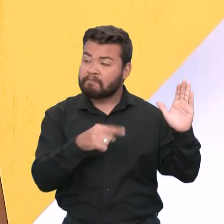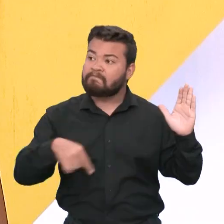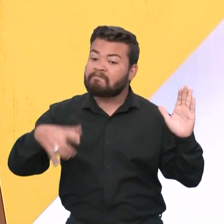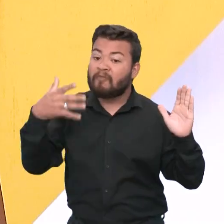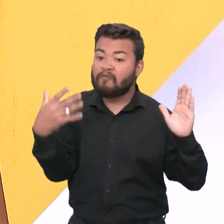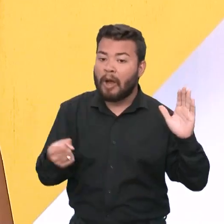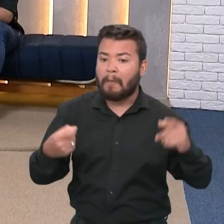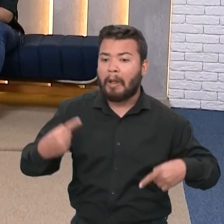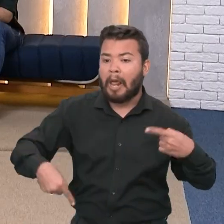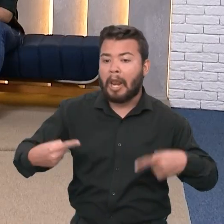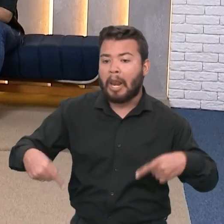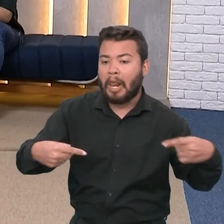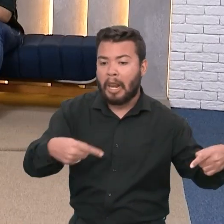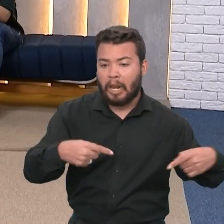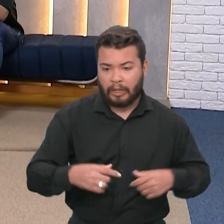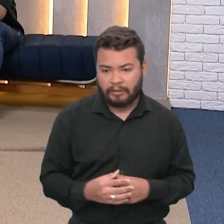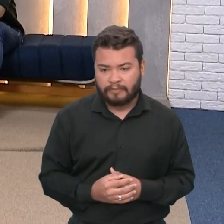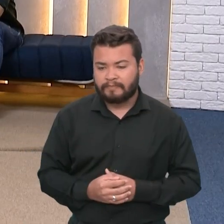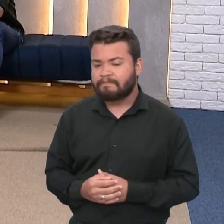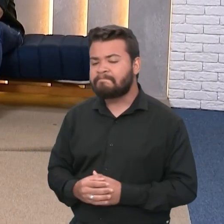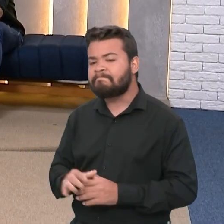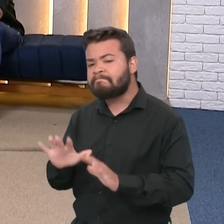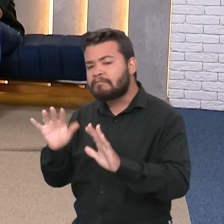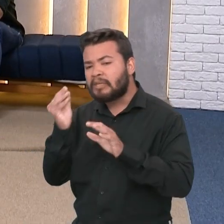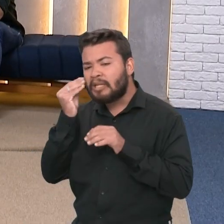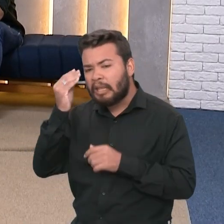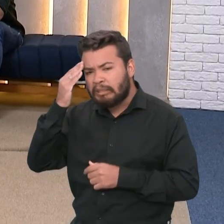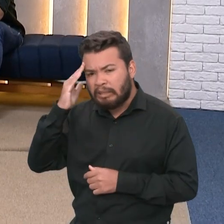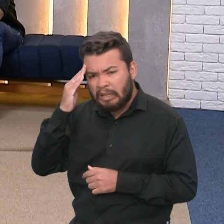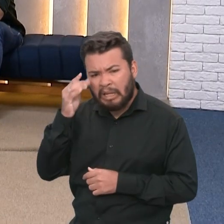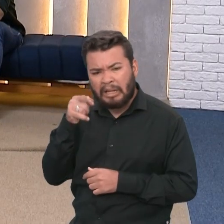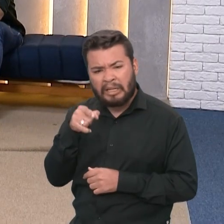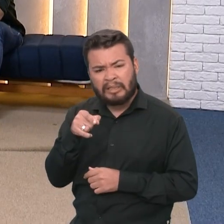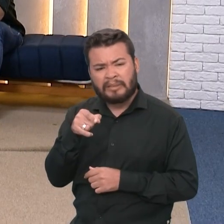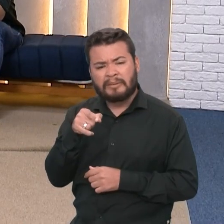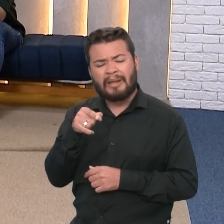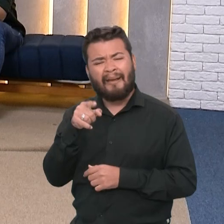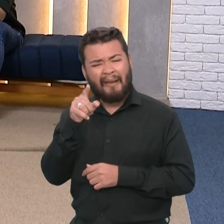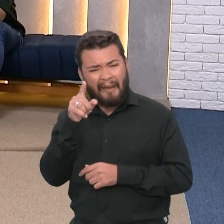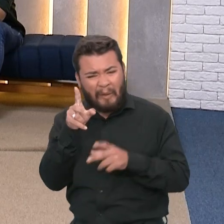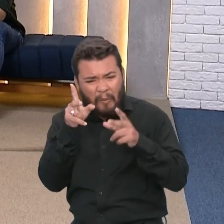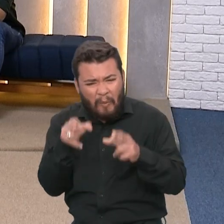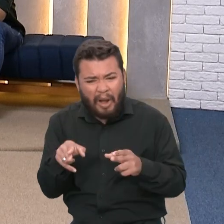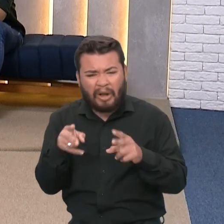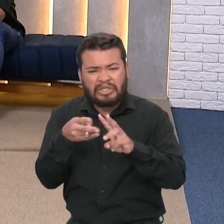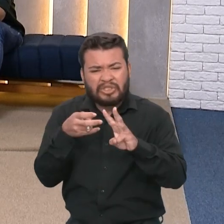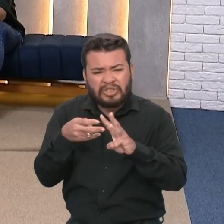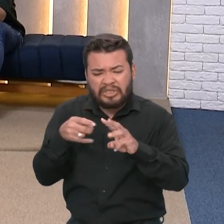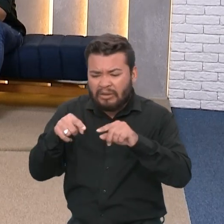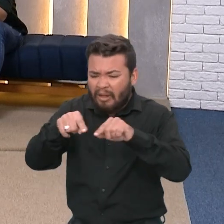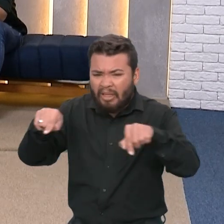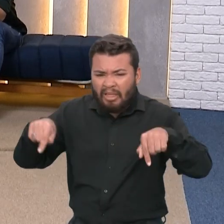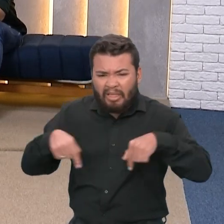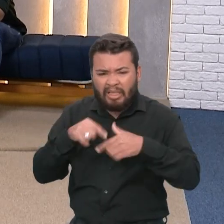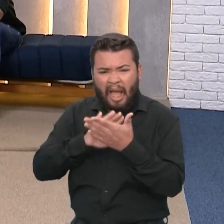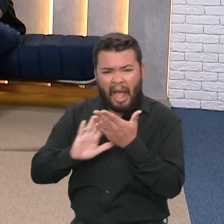para a gente entender, é uma ameaça, Pablo, para as terras indígenas e para o nosso meio